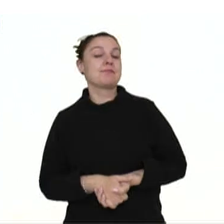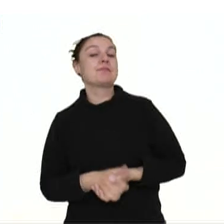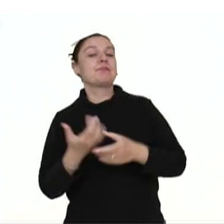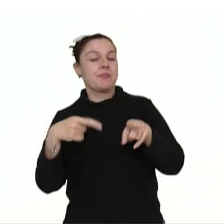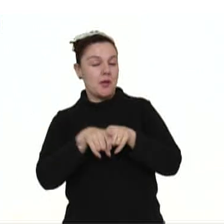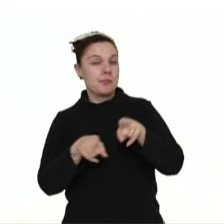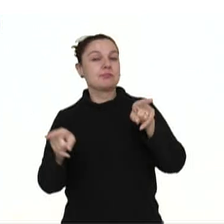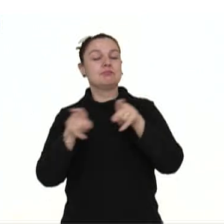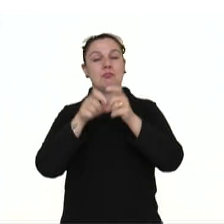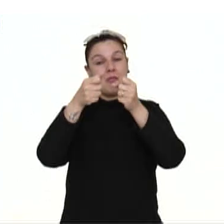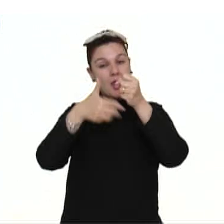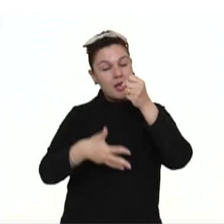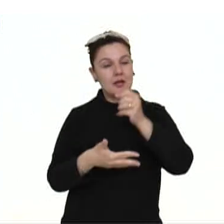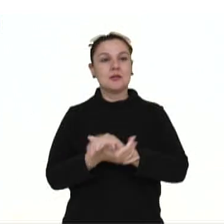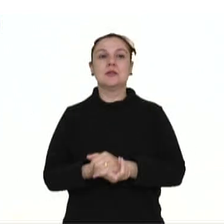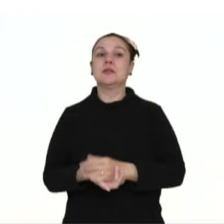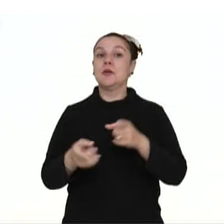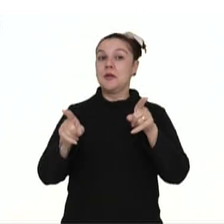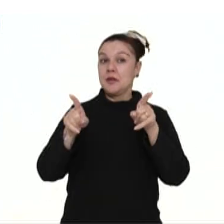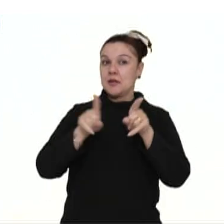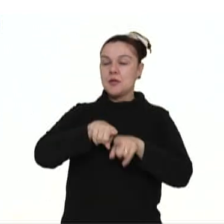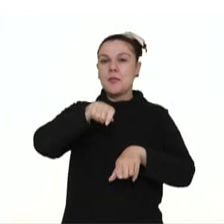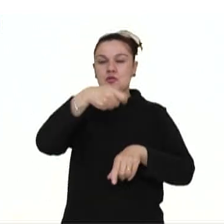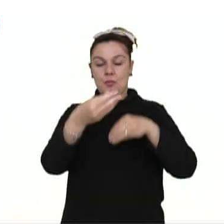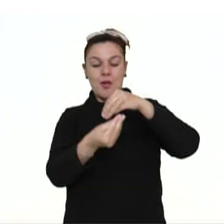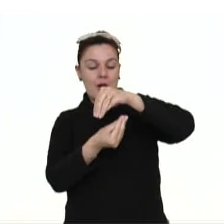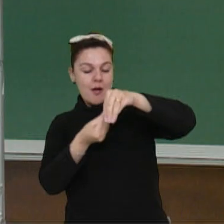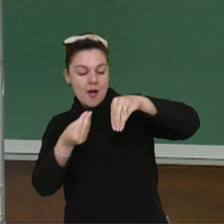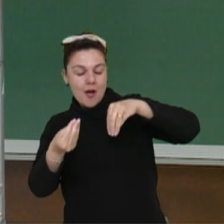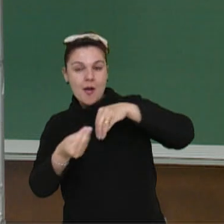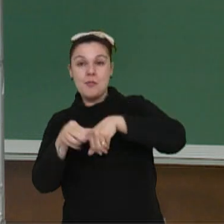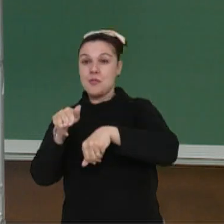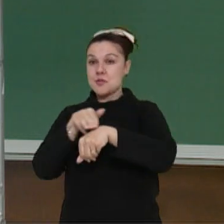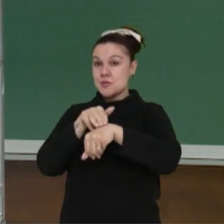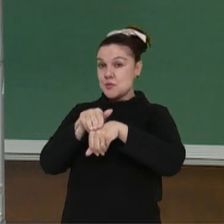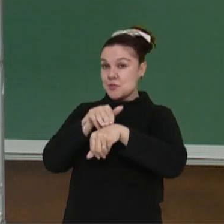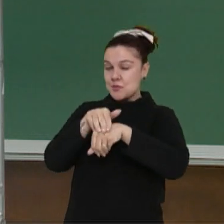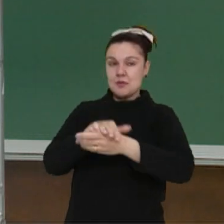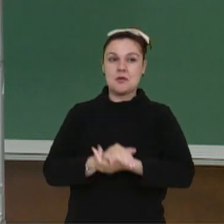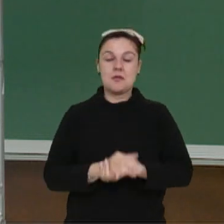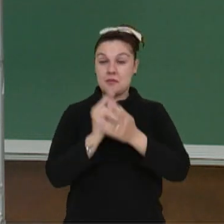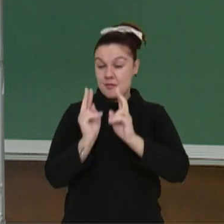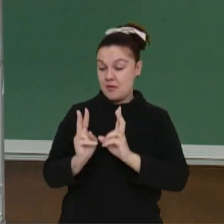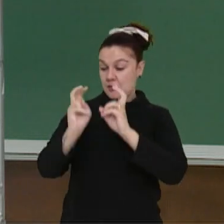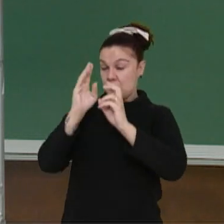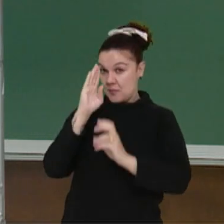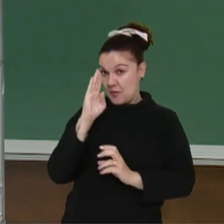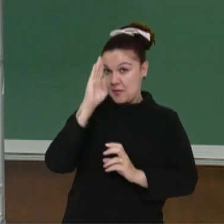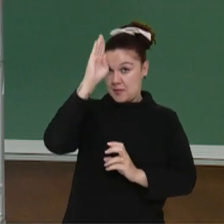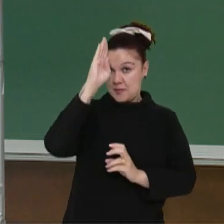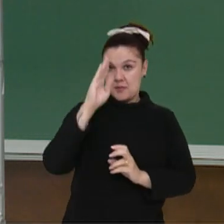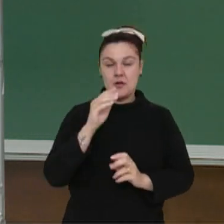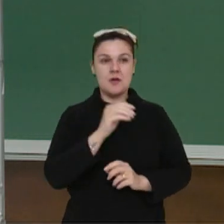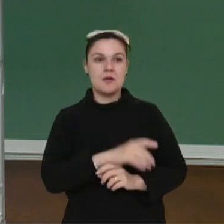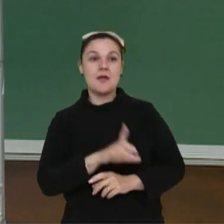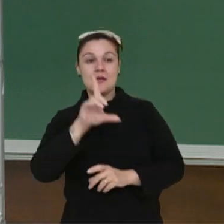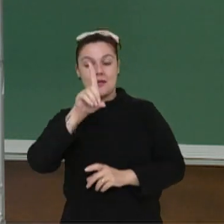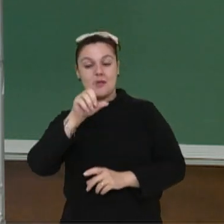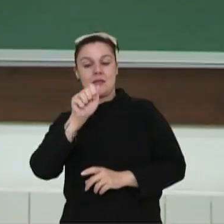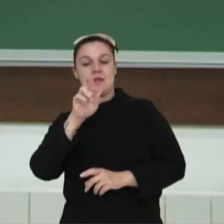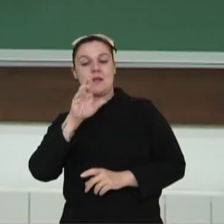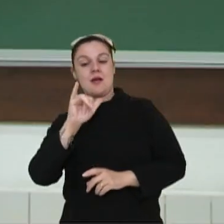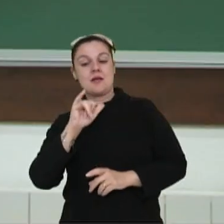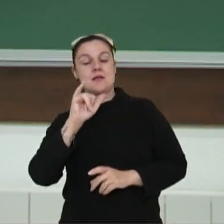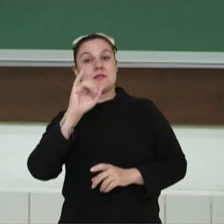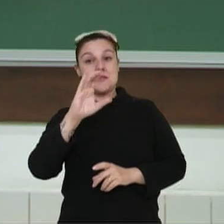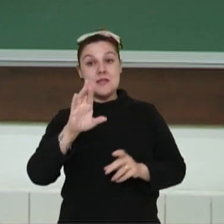falou várias coisas, dentre elas a questão da miscigenação, que era um tema principalmente abordado por Darcy Ribeiro, o autor que